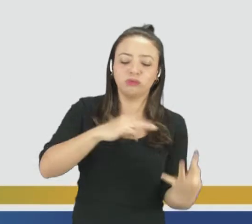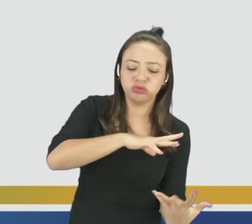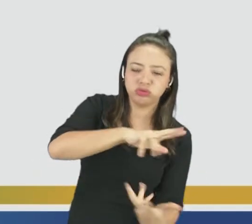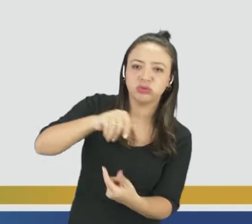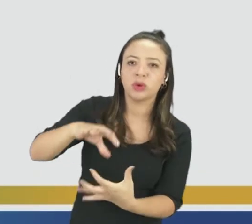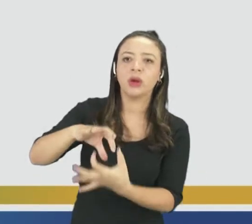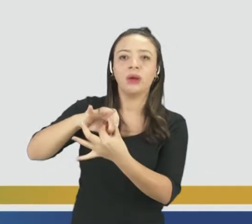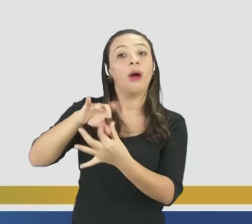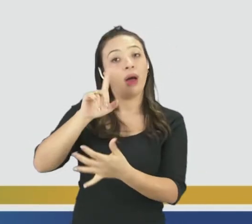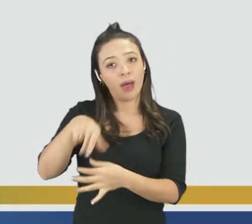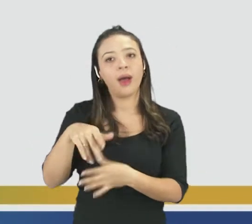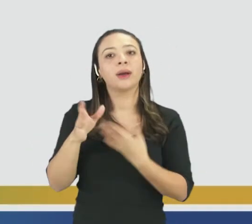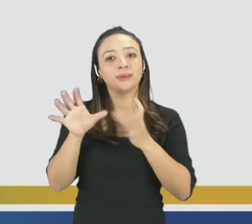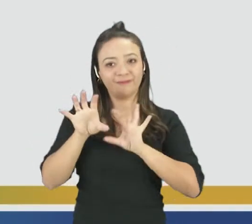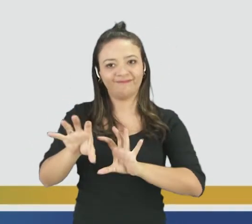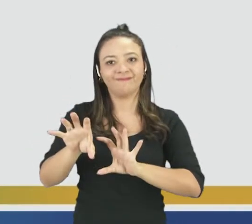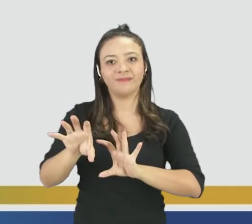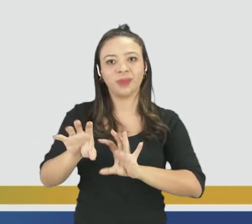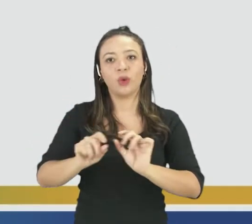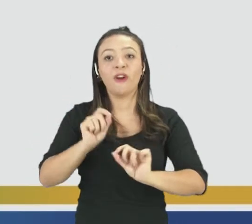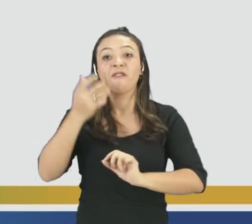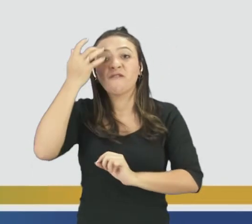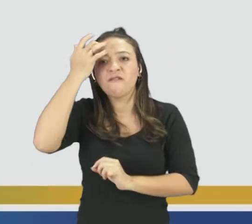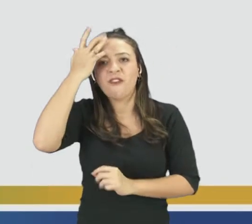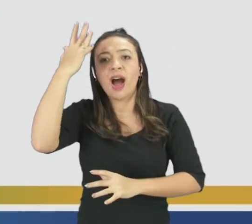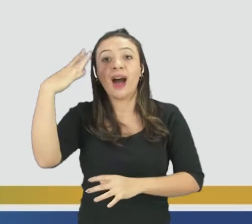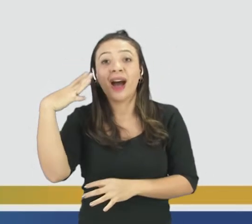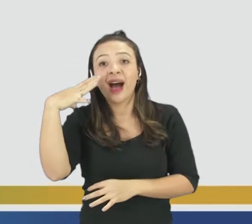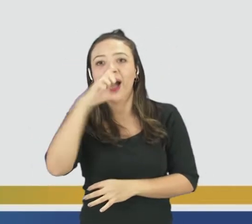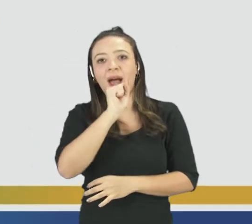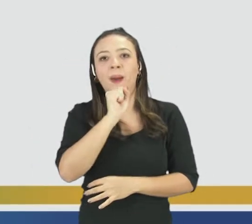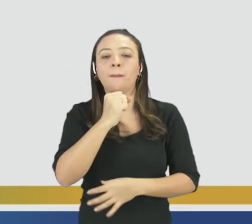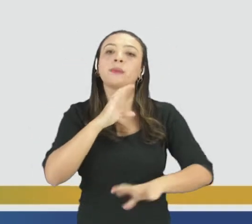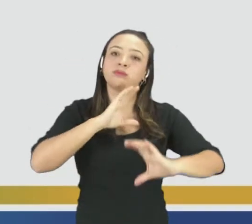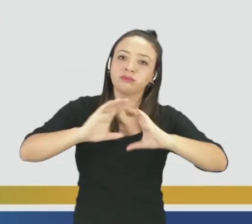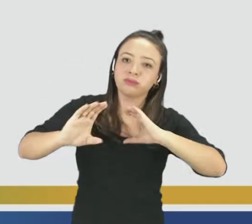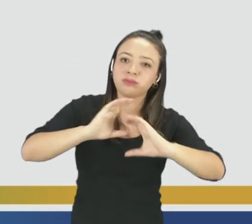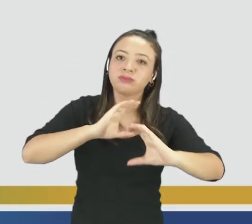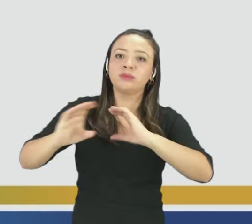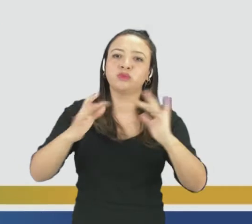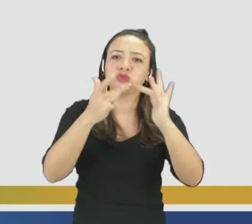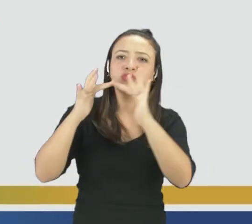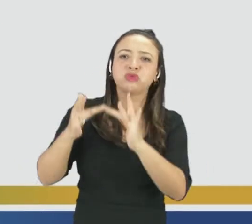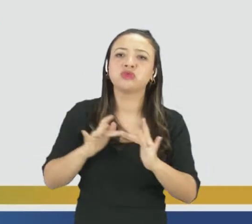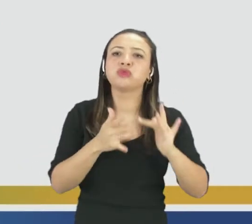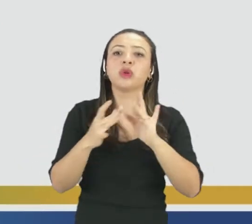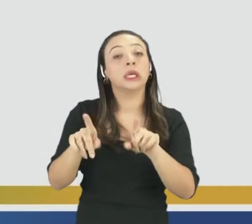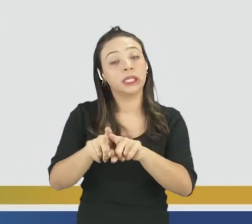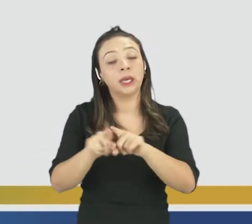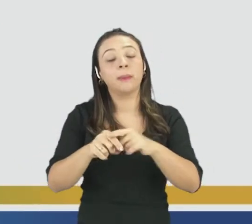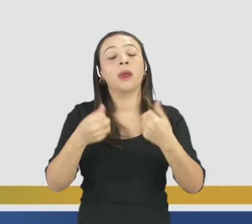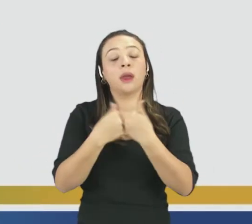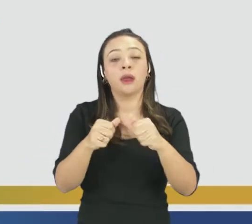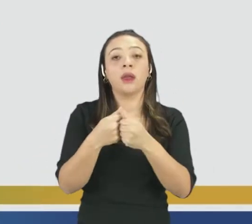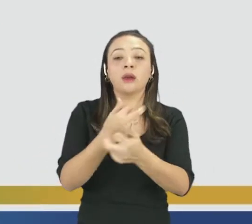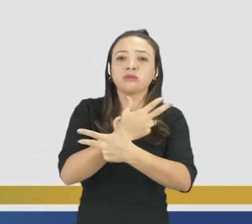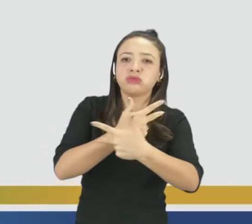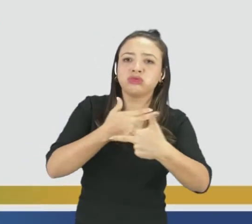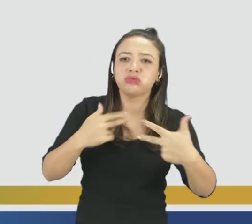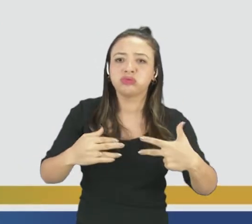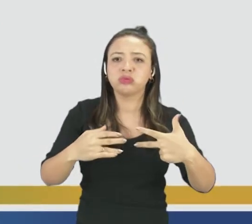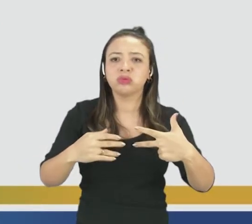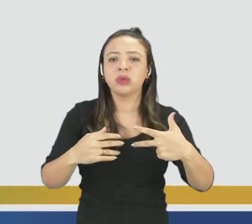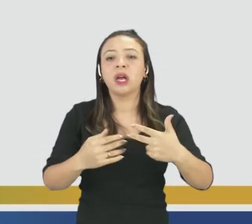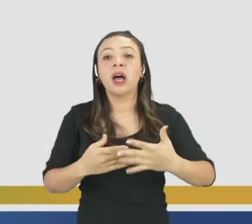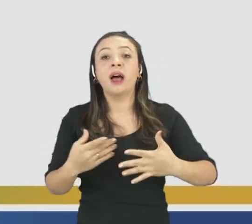globalização é isso a facilidade EA velocidade das Comunicações dos transportes velocidade de